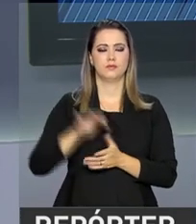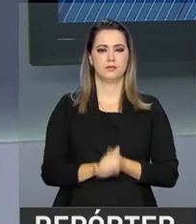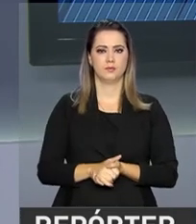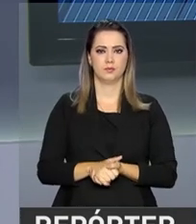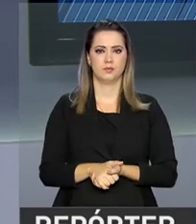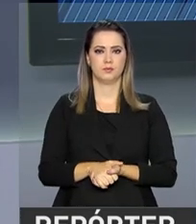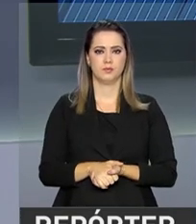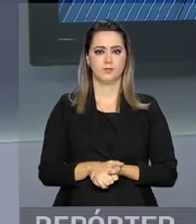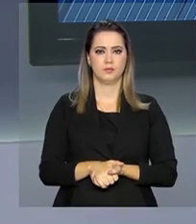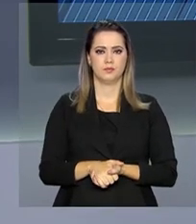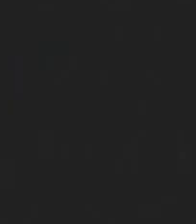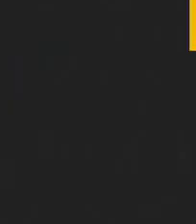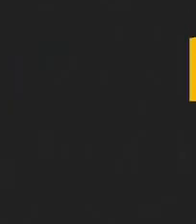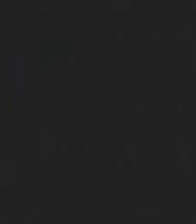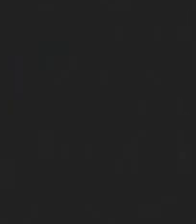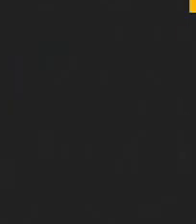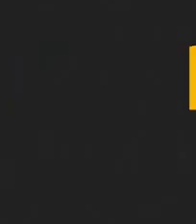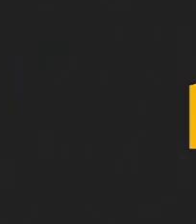federal